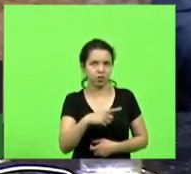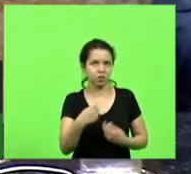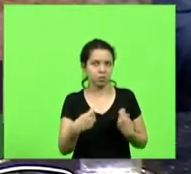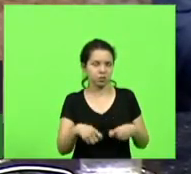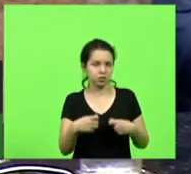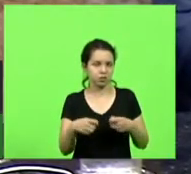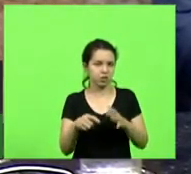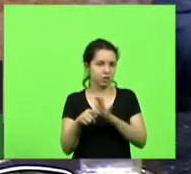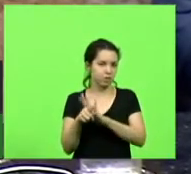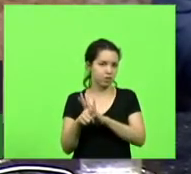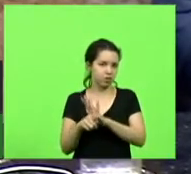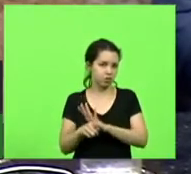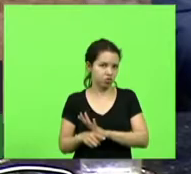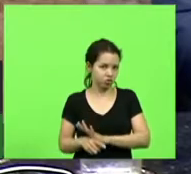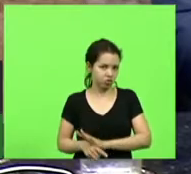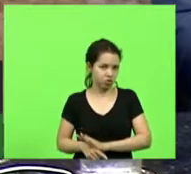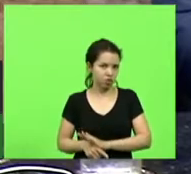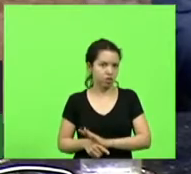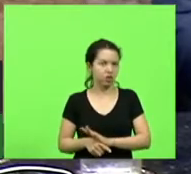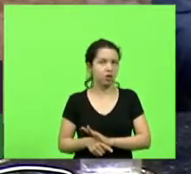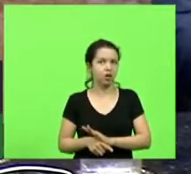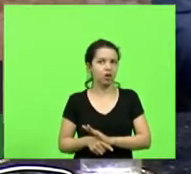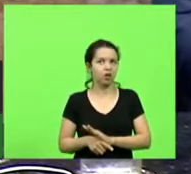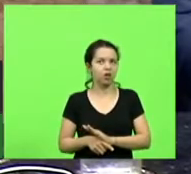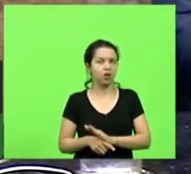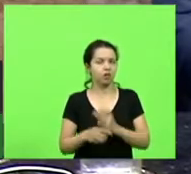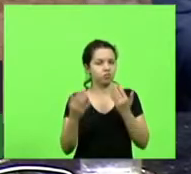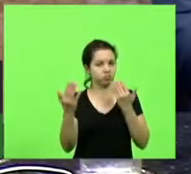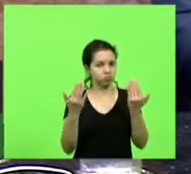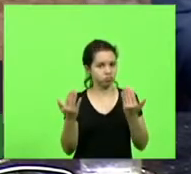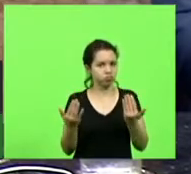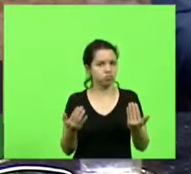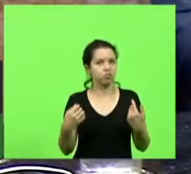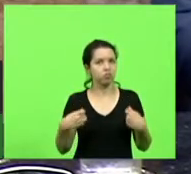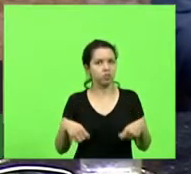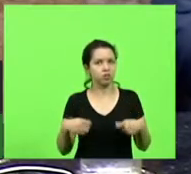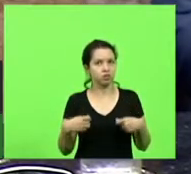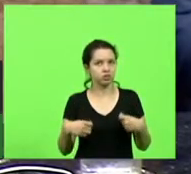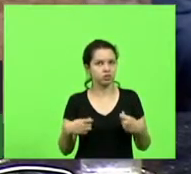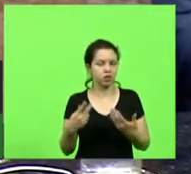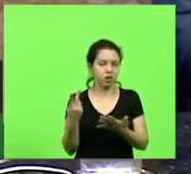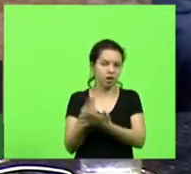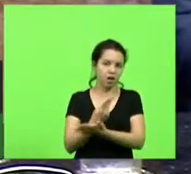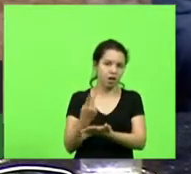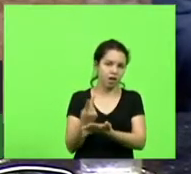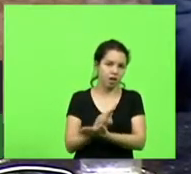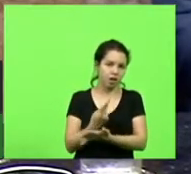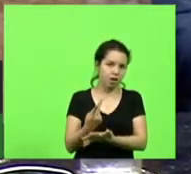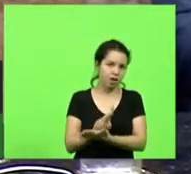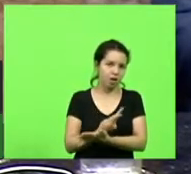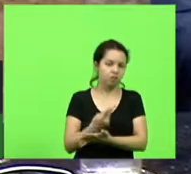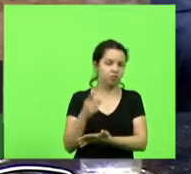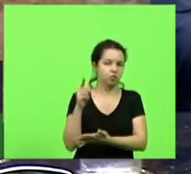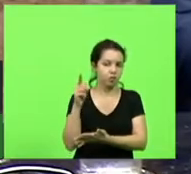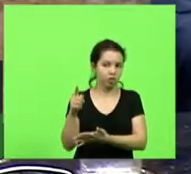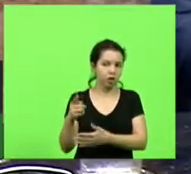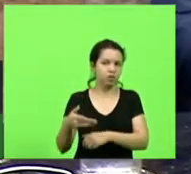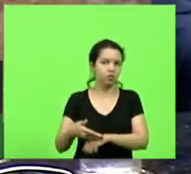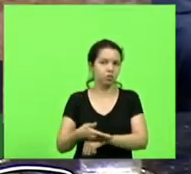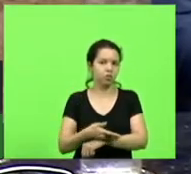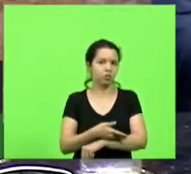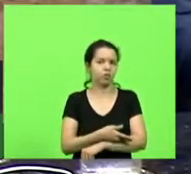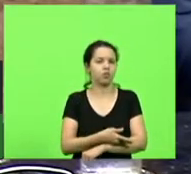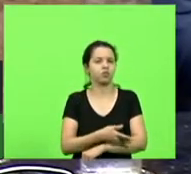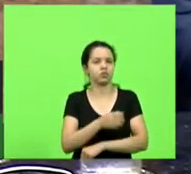investigar, levantar as questões irregulares que acontecem no Porto de São Francisco do Sul,